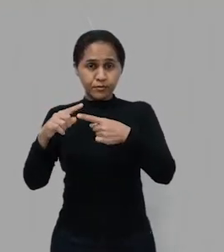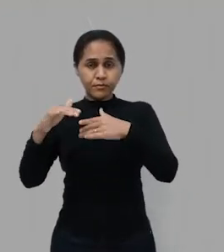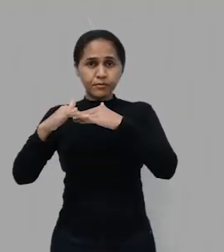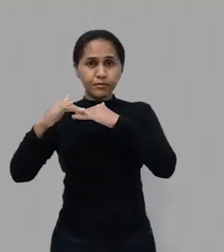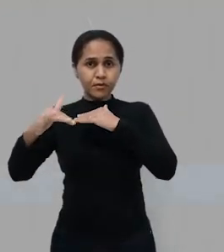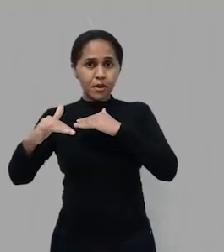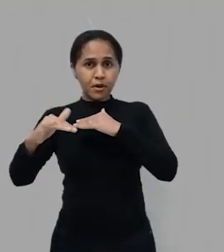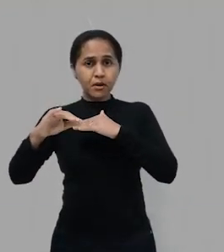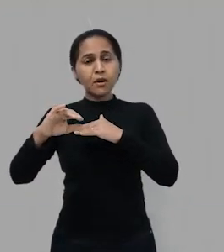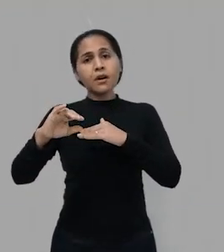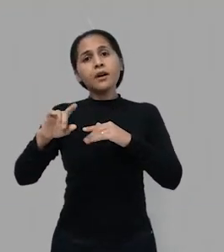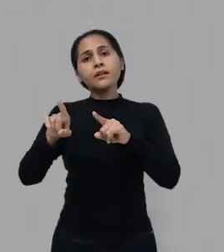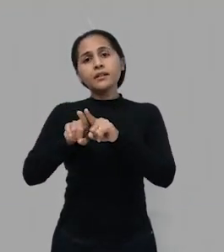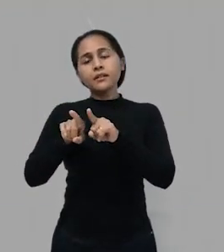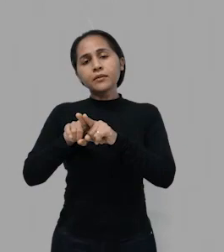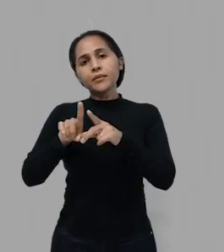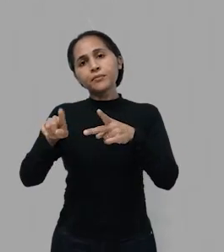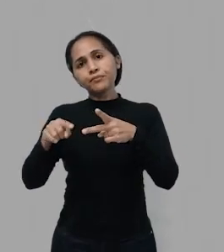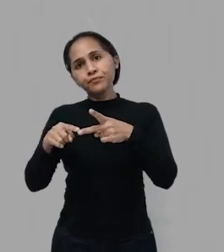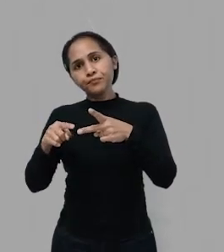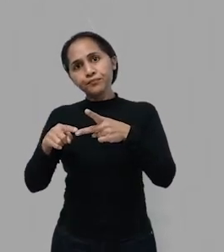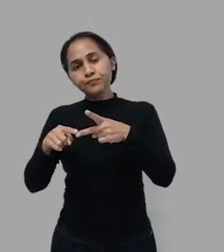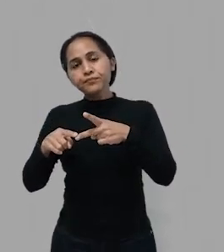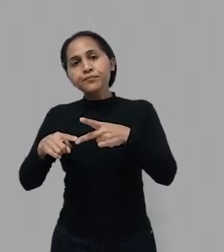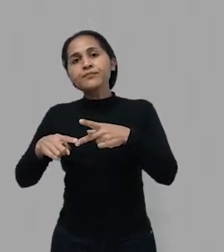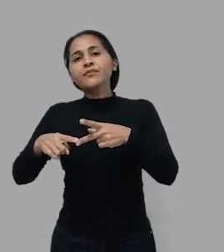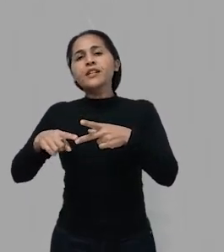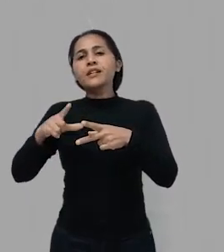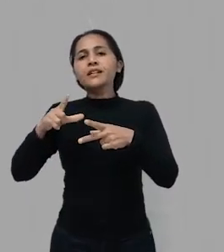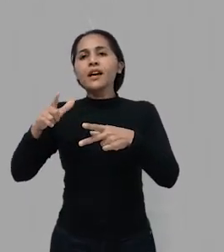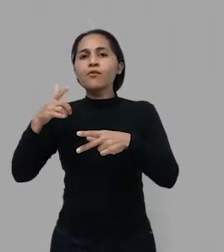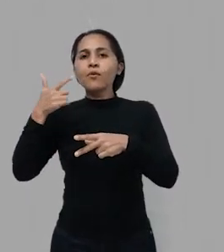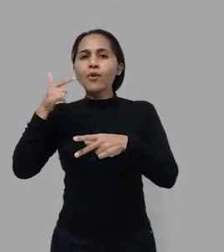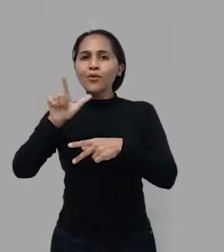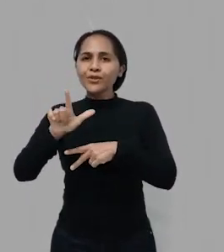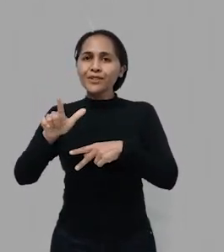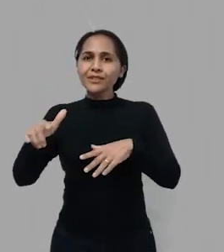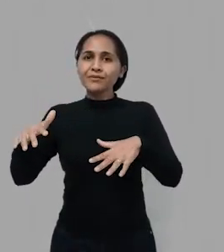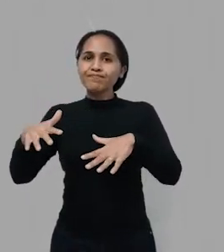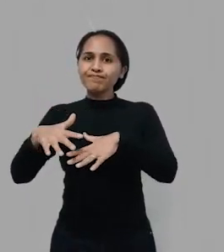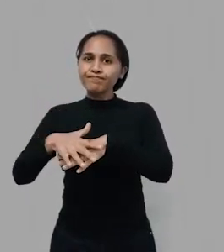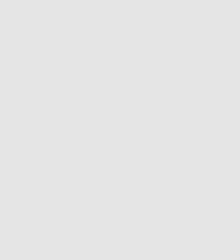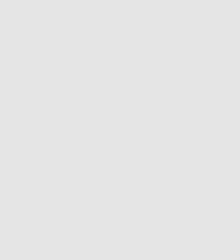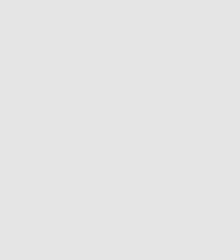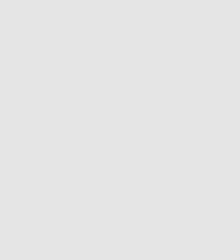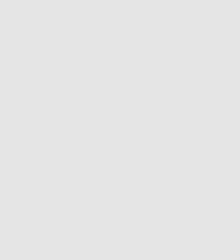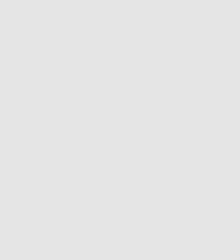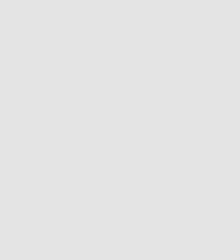isomeria espacial. Vamos estudar cada uma delas. Turma, muito obrigado e até a próxima.